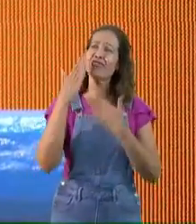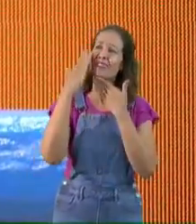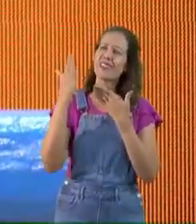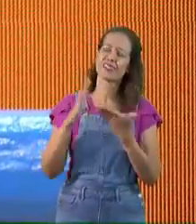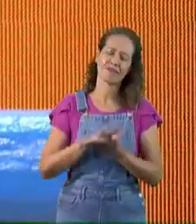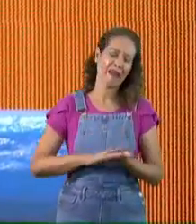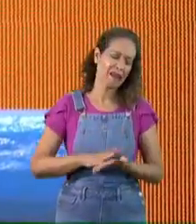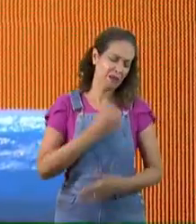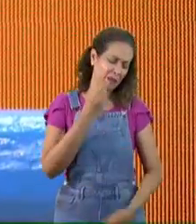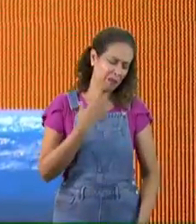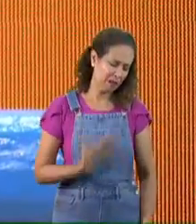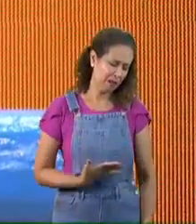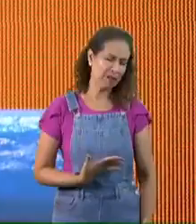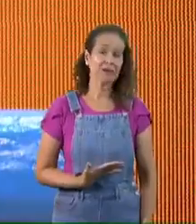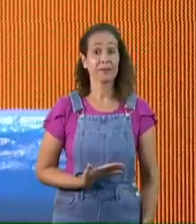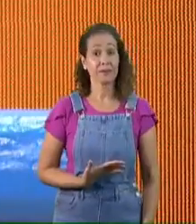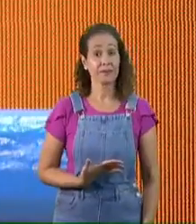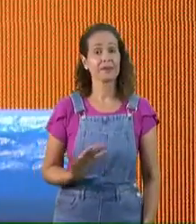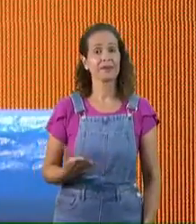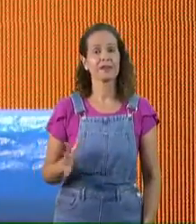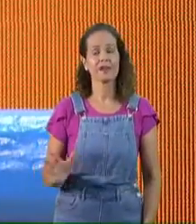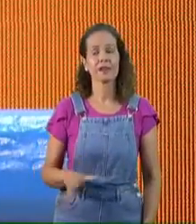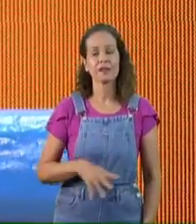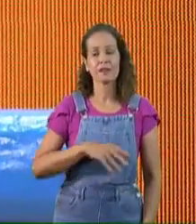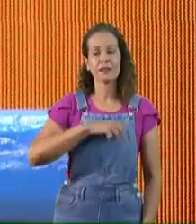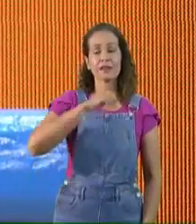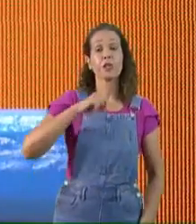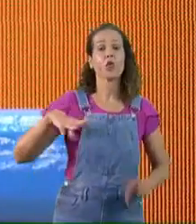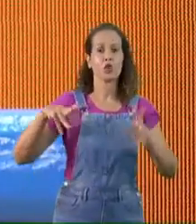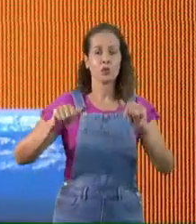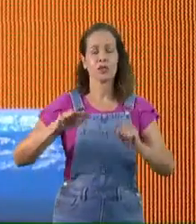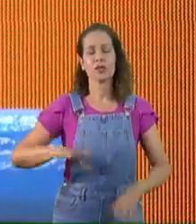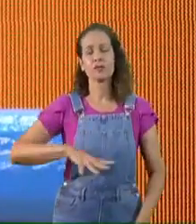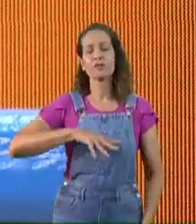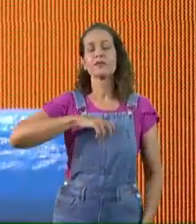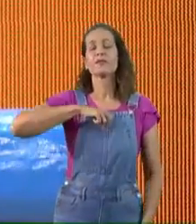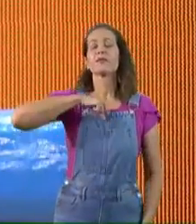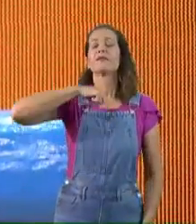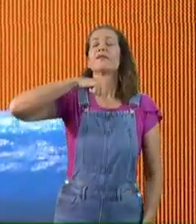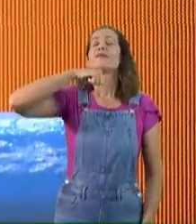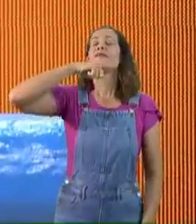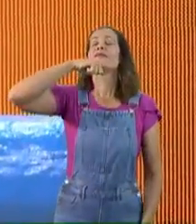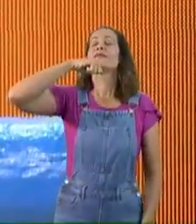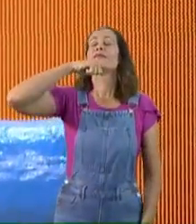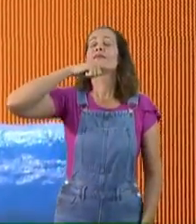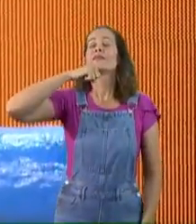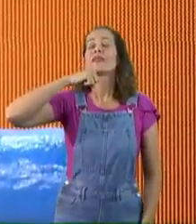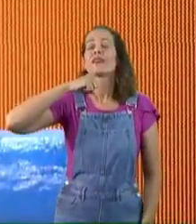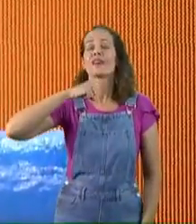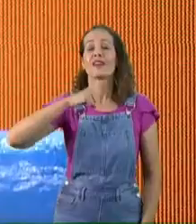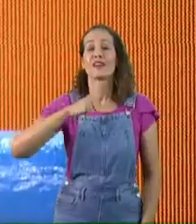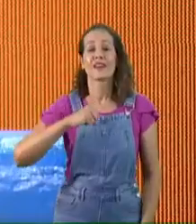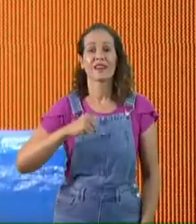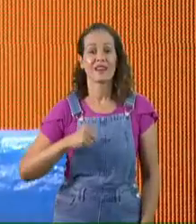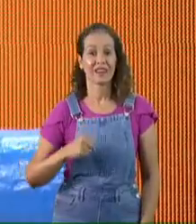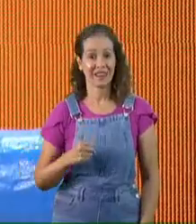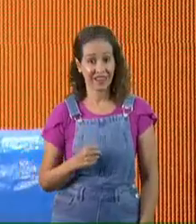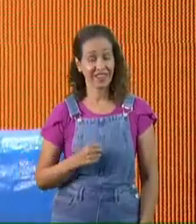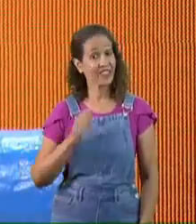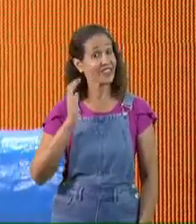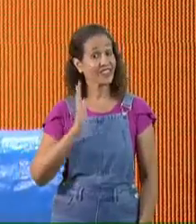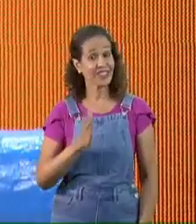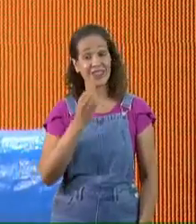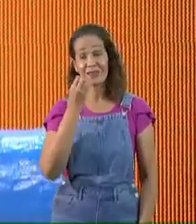agradecer. Né? Só de nós respirarmos, respira aí, está todo mundo respirando? Só de nós